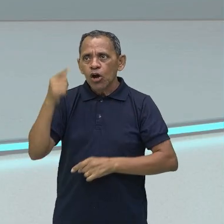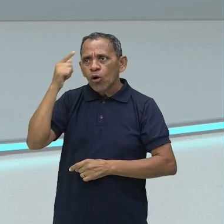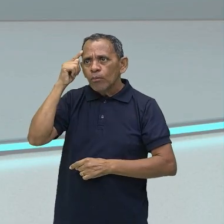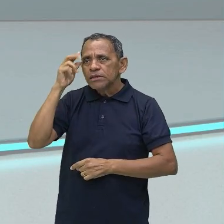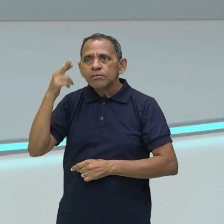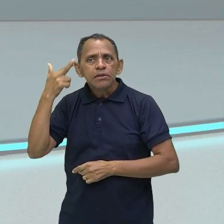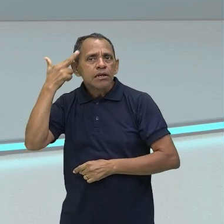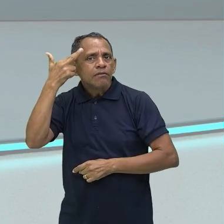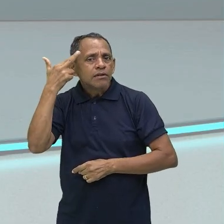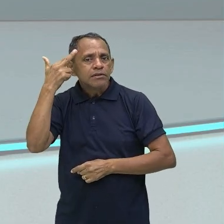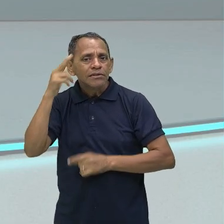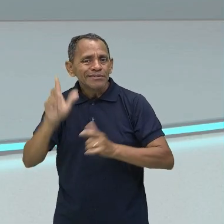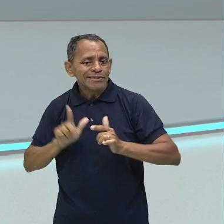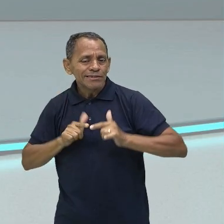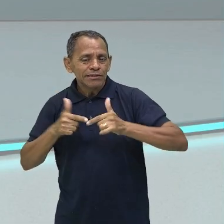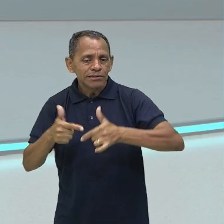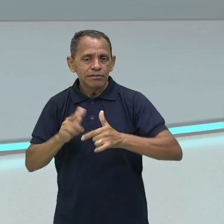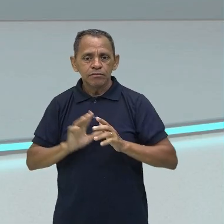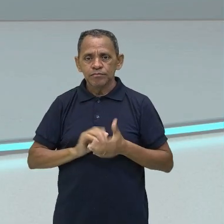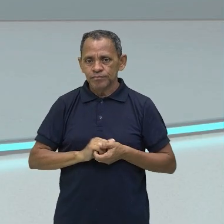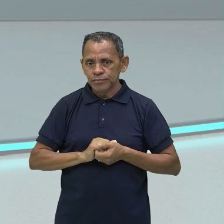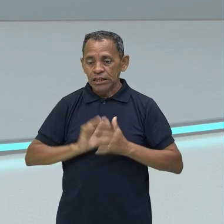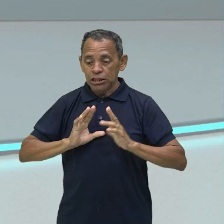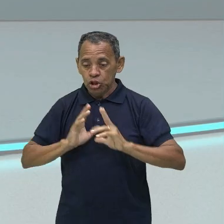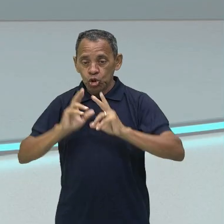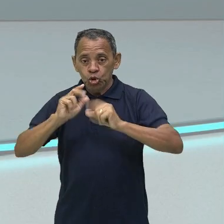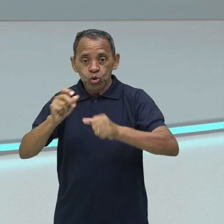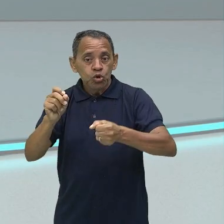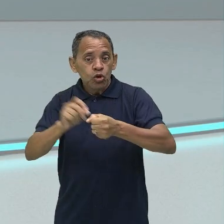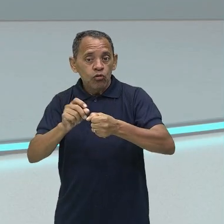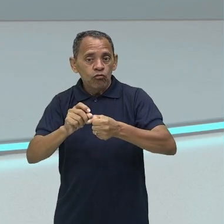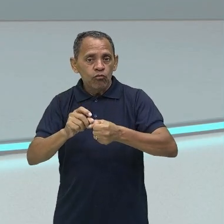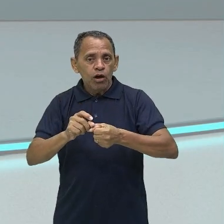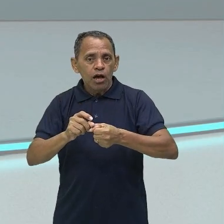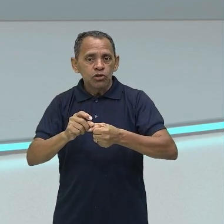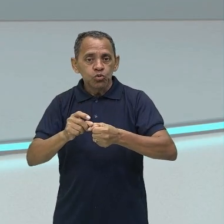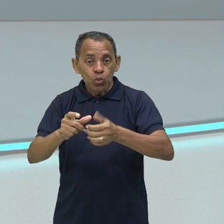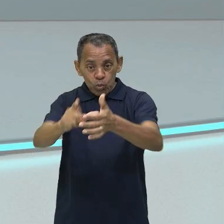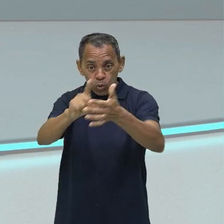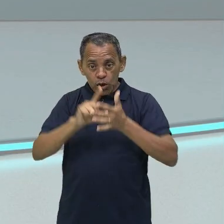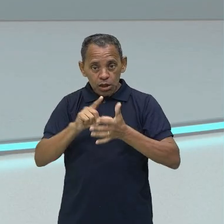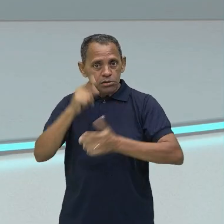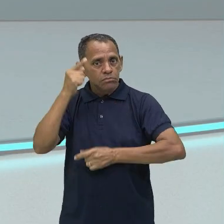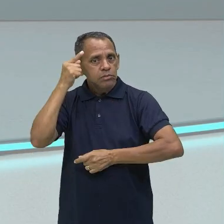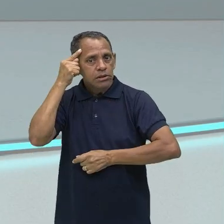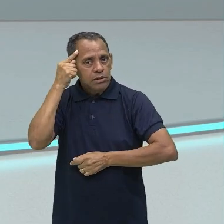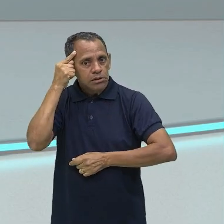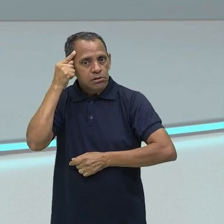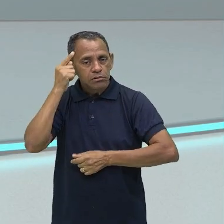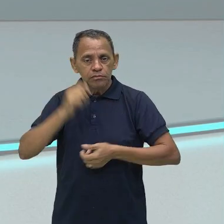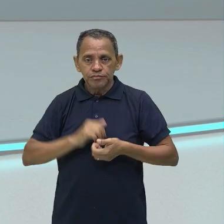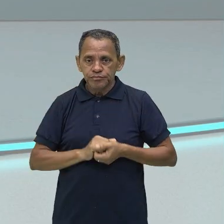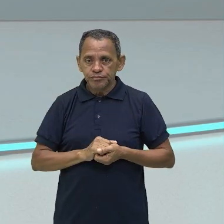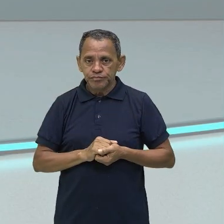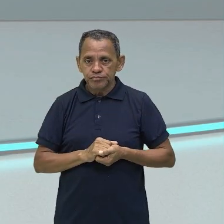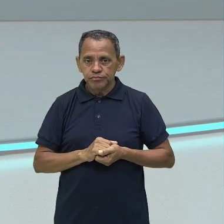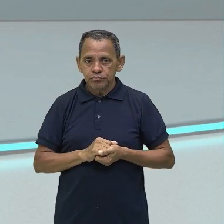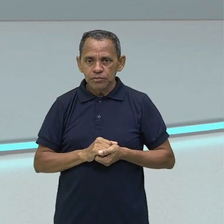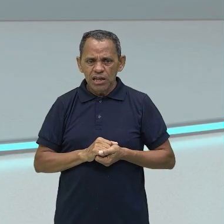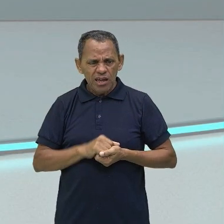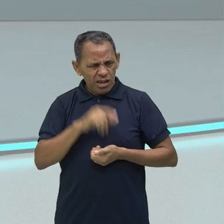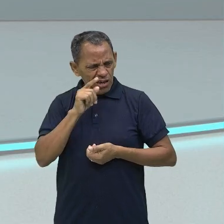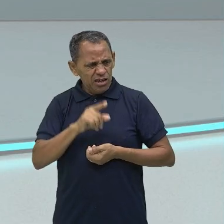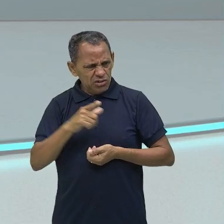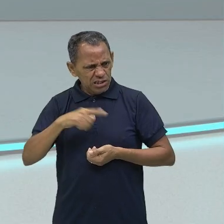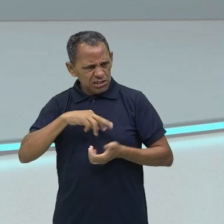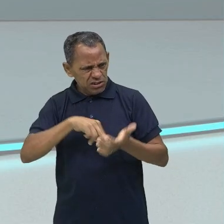da minha ação. Tudo o que eu faço, eu vou começar a pensar. Então, será que isso daqui faz